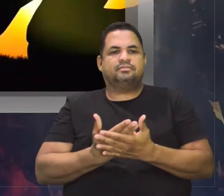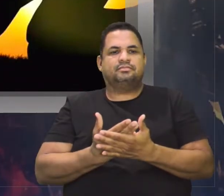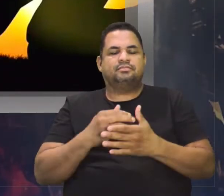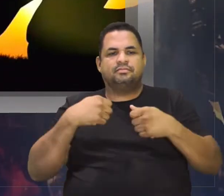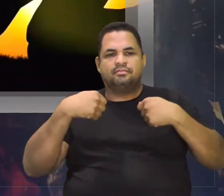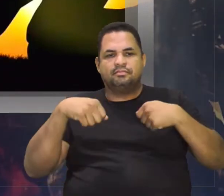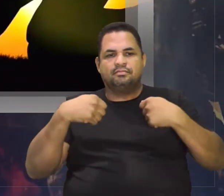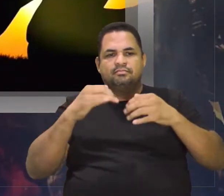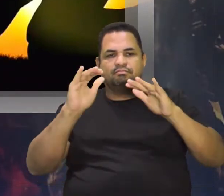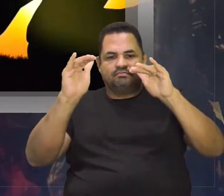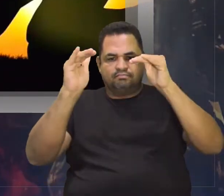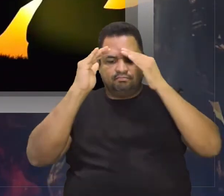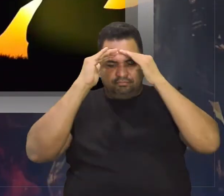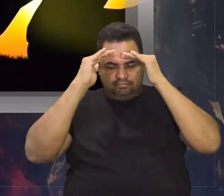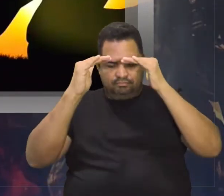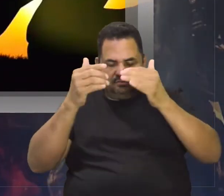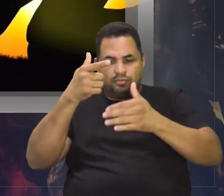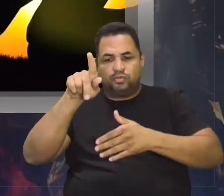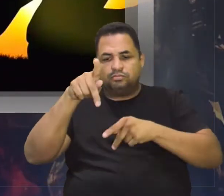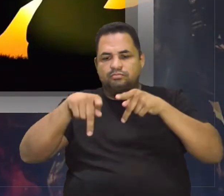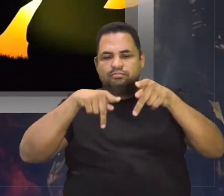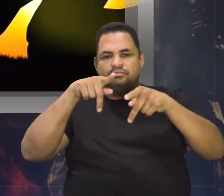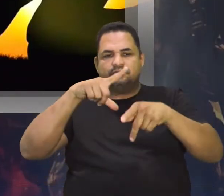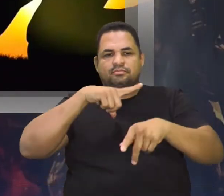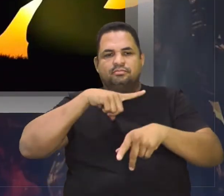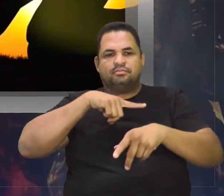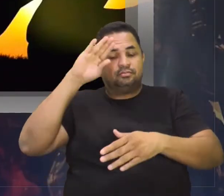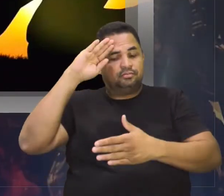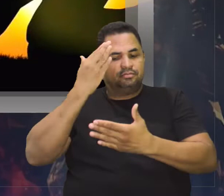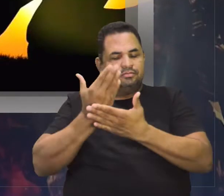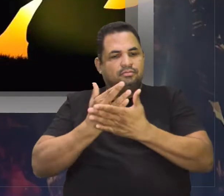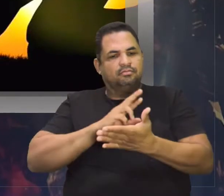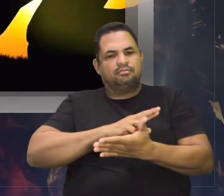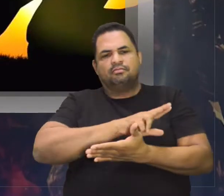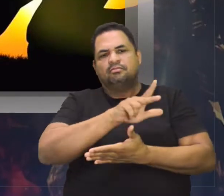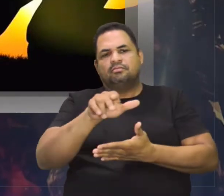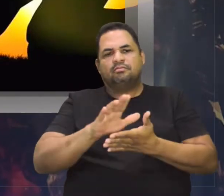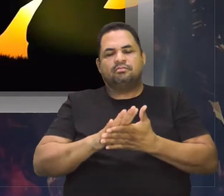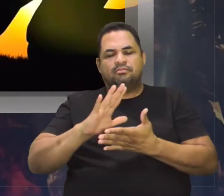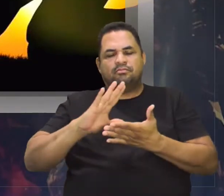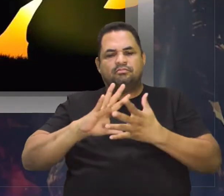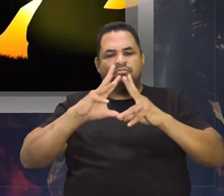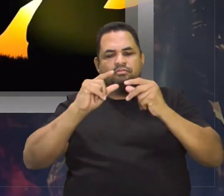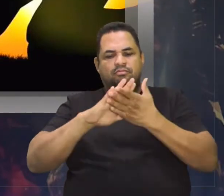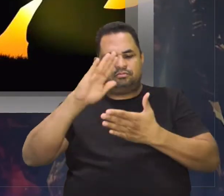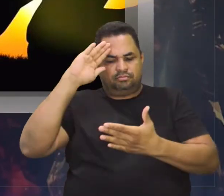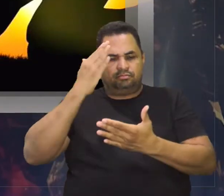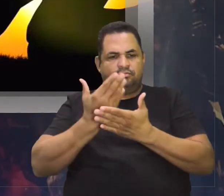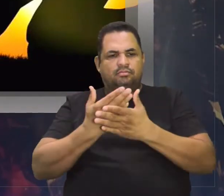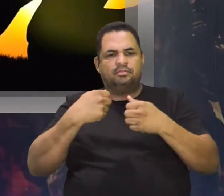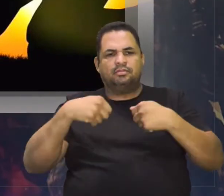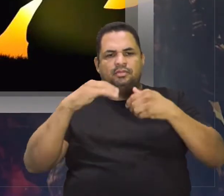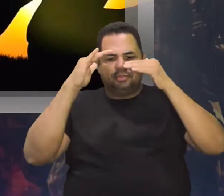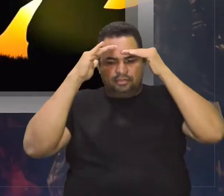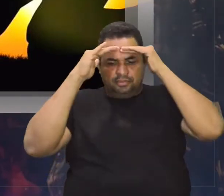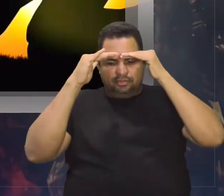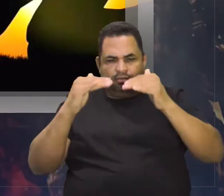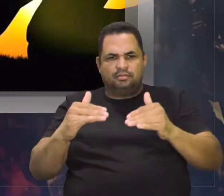precisa ser respeitada por outros povos que têm outras crenças. Toda crença, ela precisa ser respeitada.